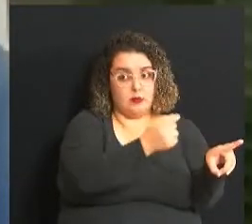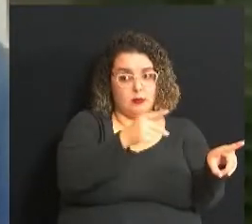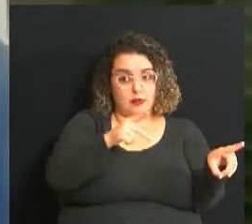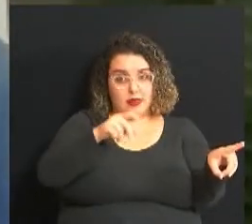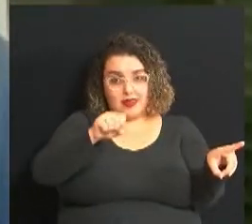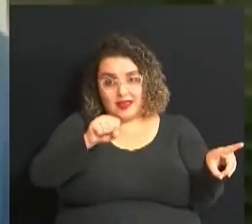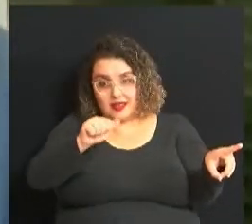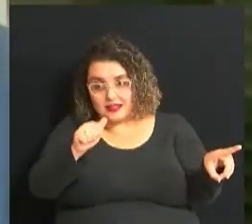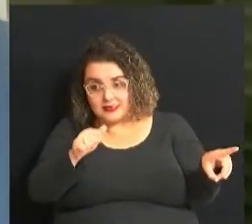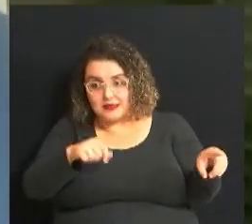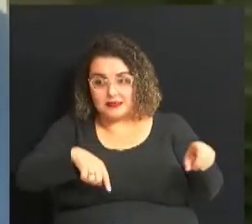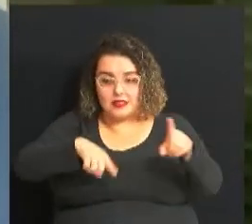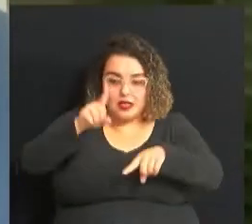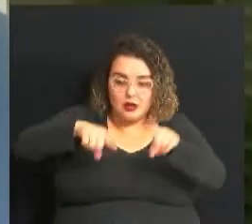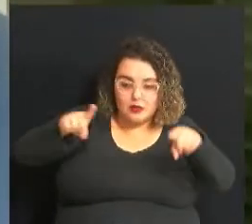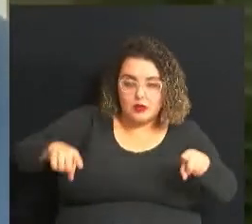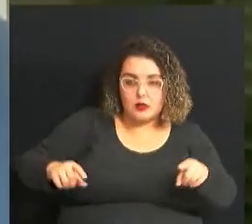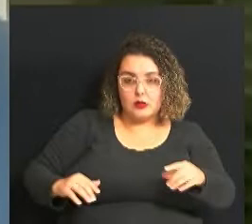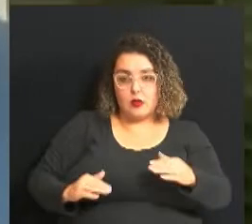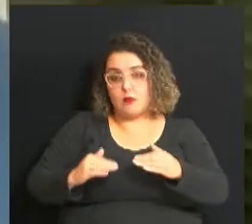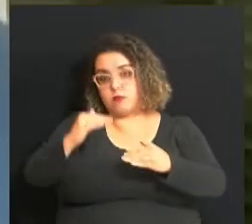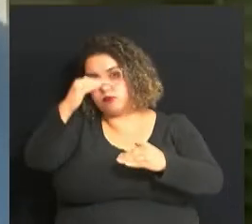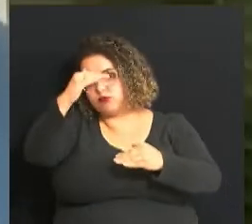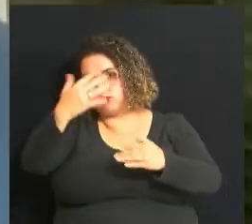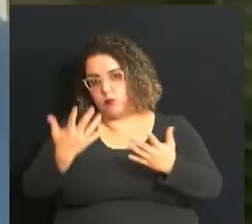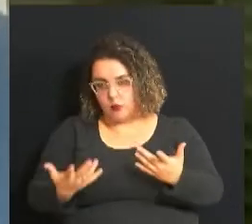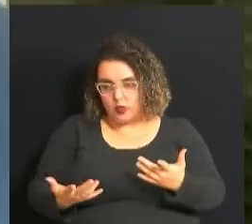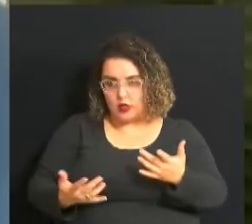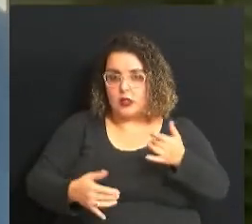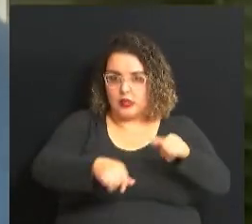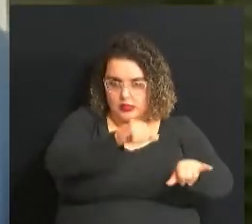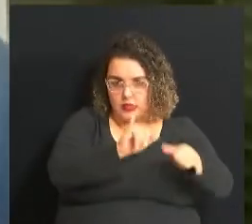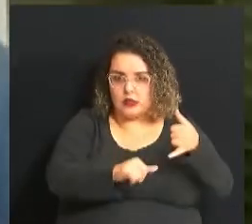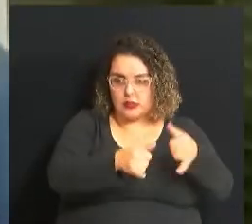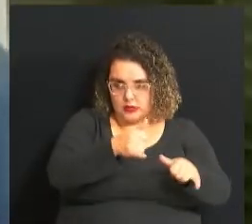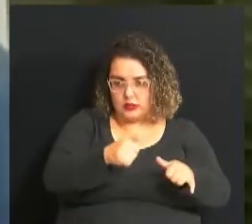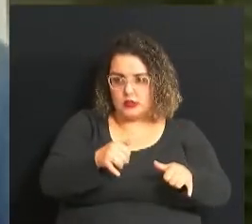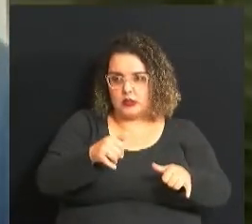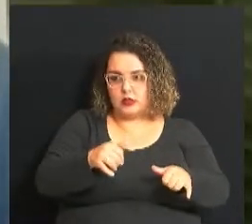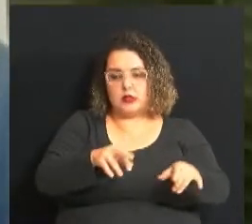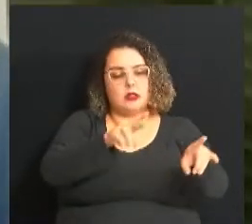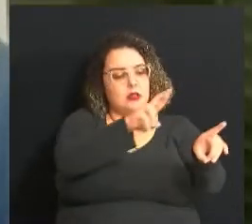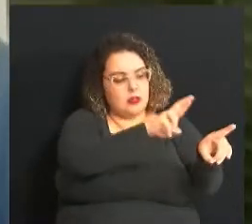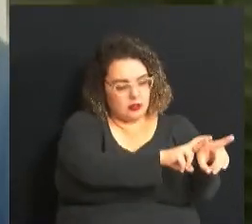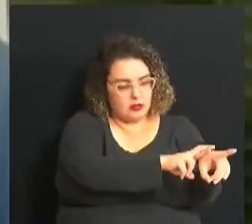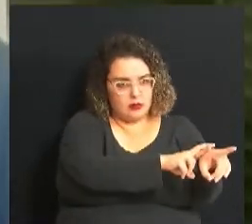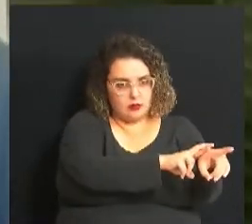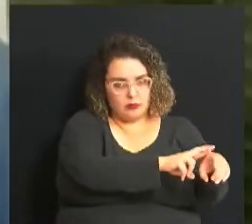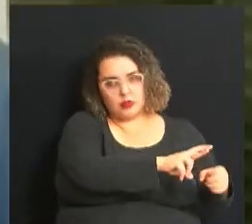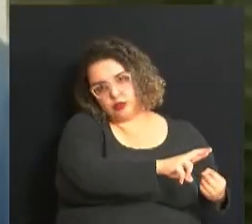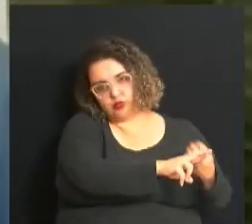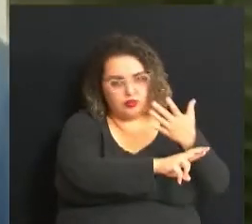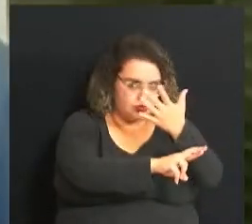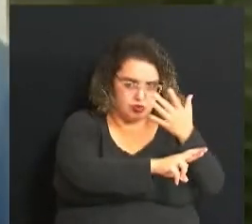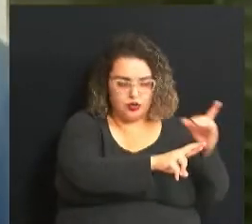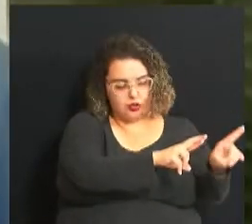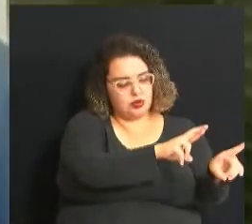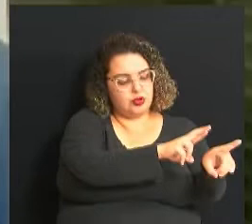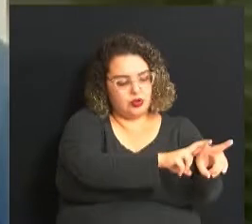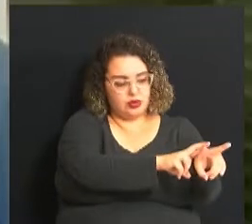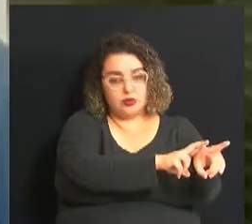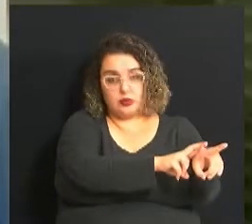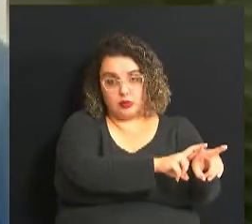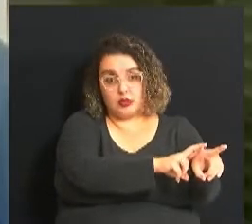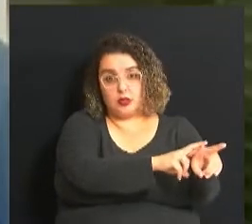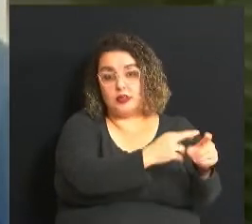alterado, aumentado no sangue, aquela substância que eu falei que a próstata produz, se o tumor, além disso, ele tiver